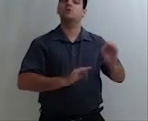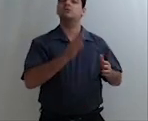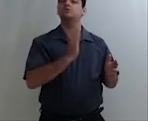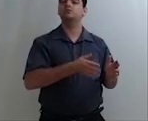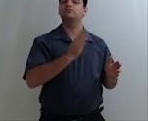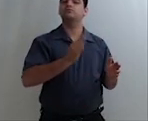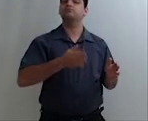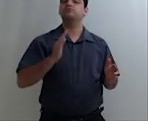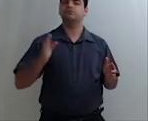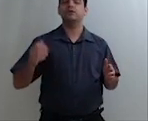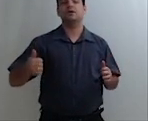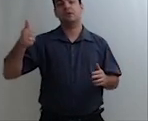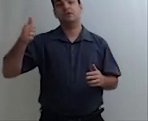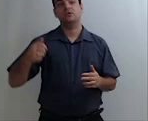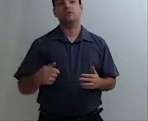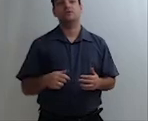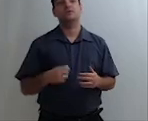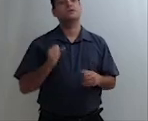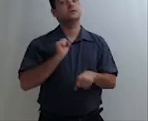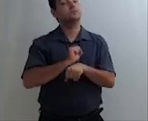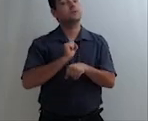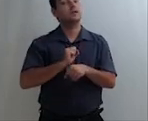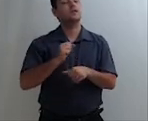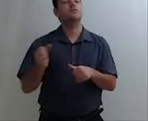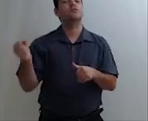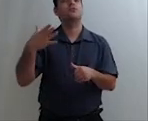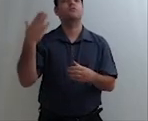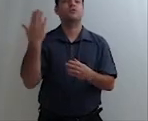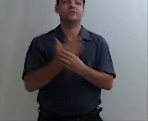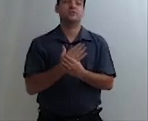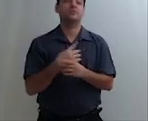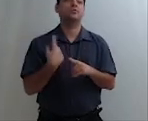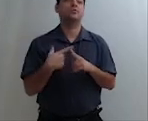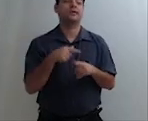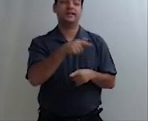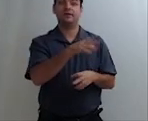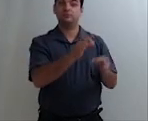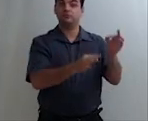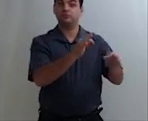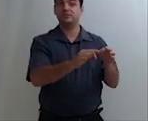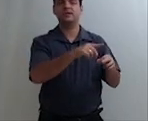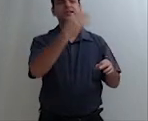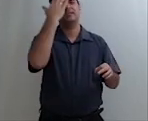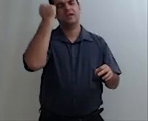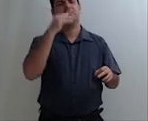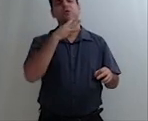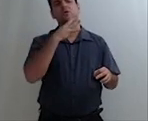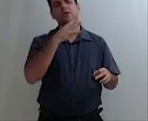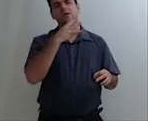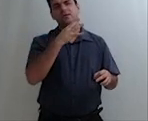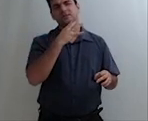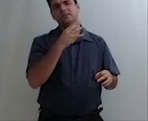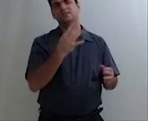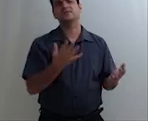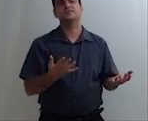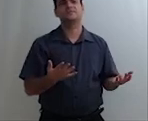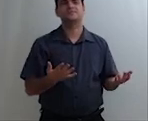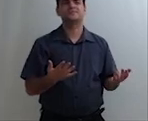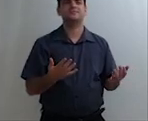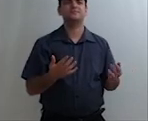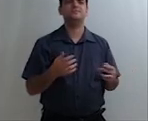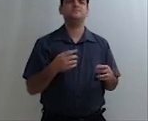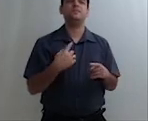eh sendo postas em juízo o magistrado que está ali à frente que está na trincheira à frente do caso